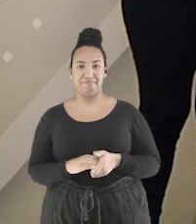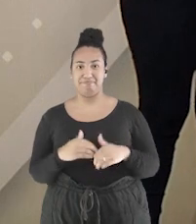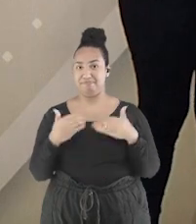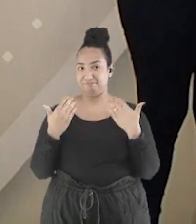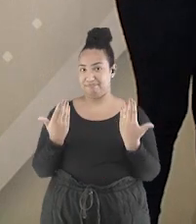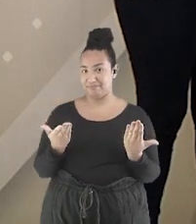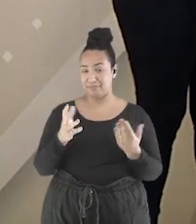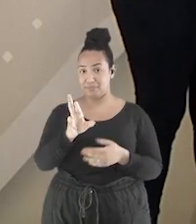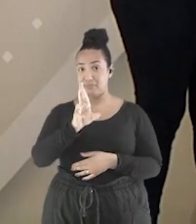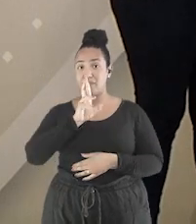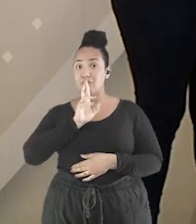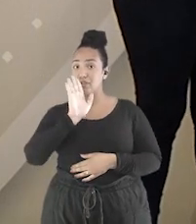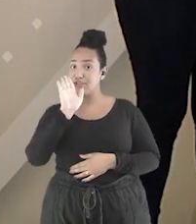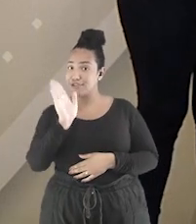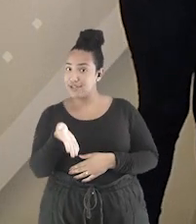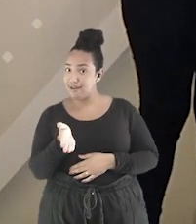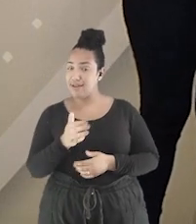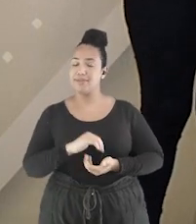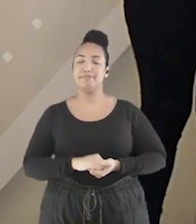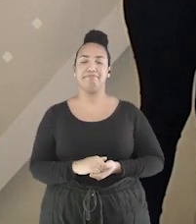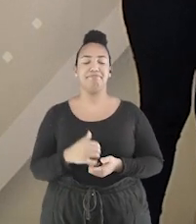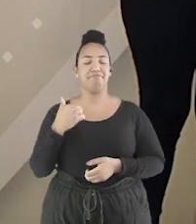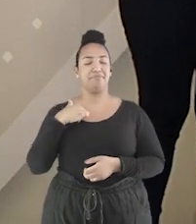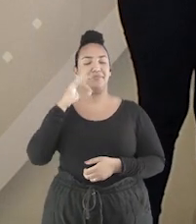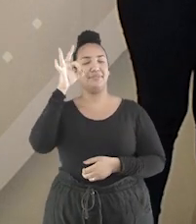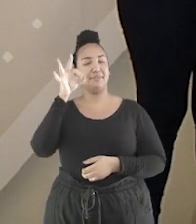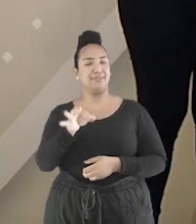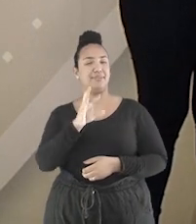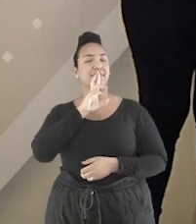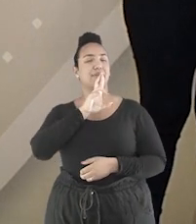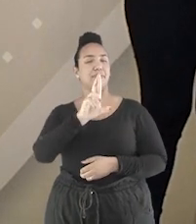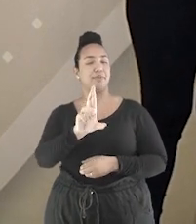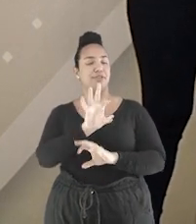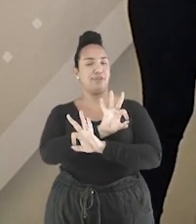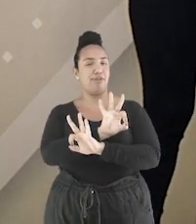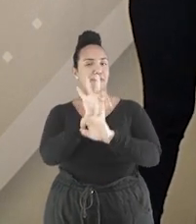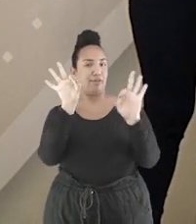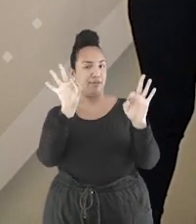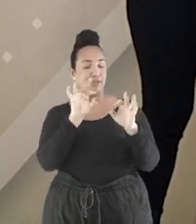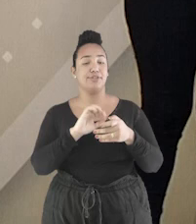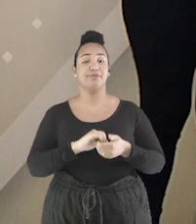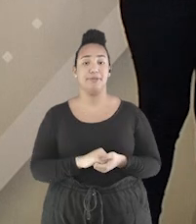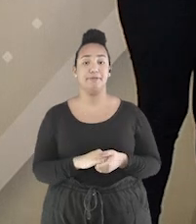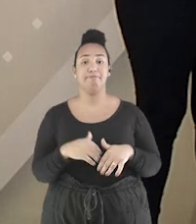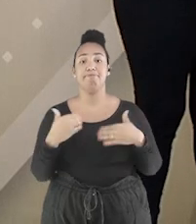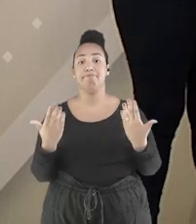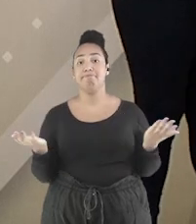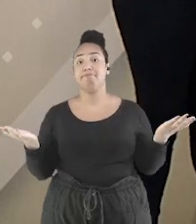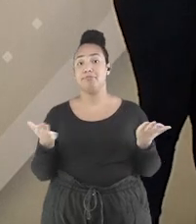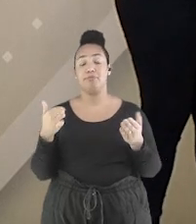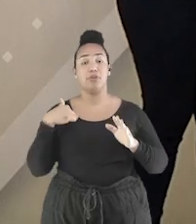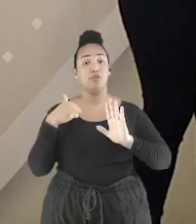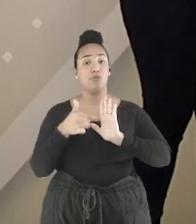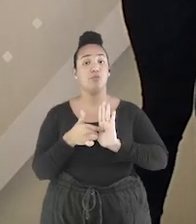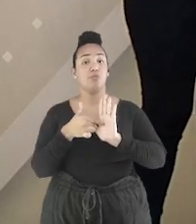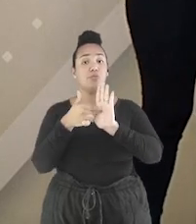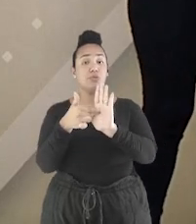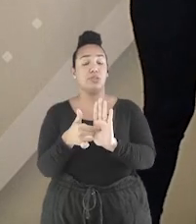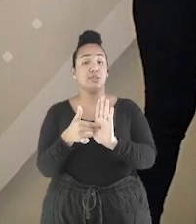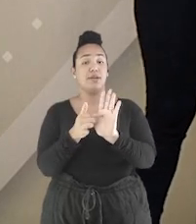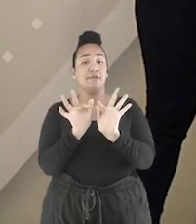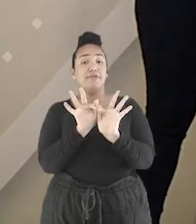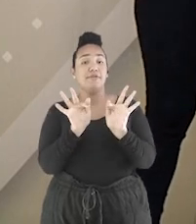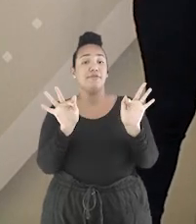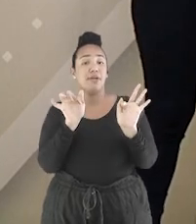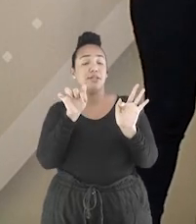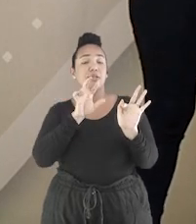E aí, conseguiram responder? Aposto que foram respostas muito boas. Só vou destacar aqui para vocês o ponto principal que